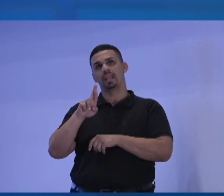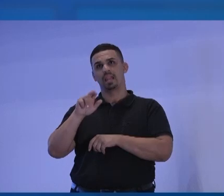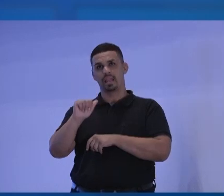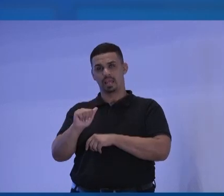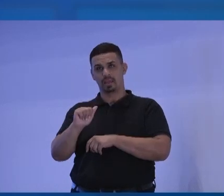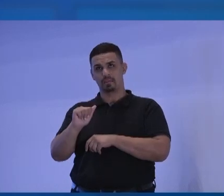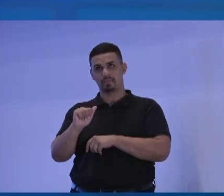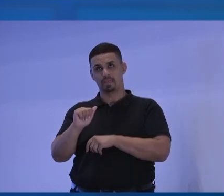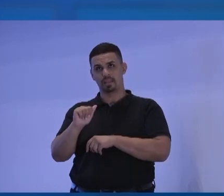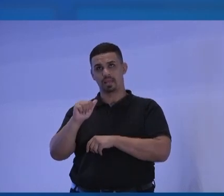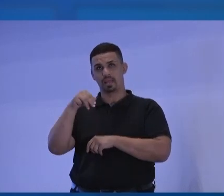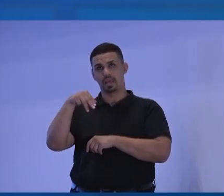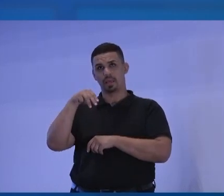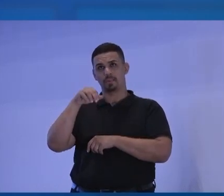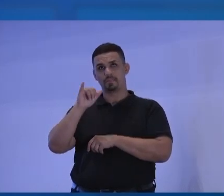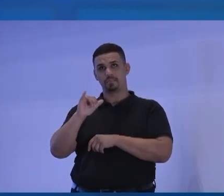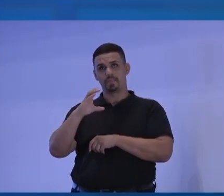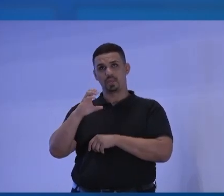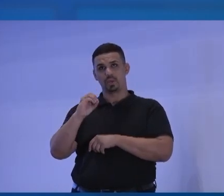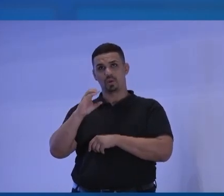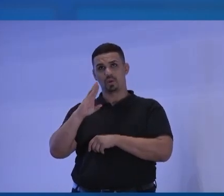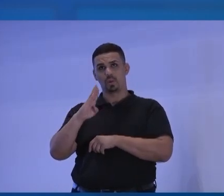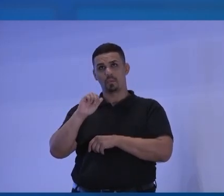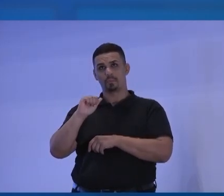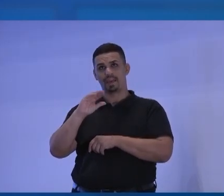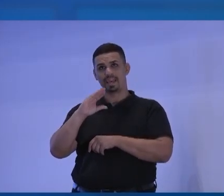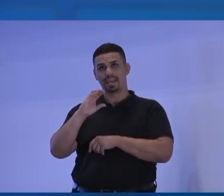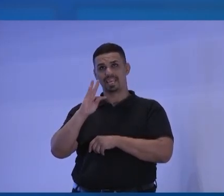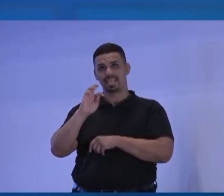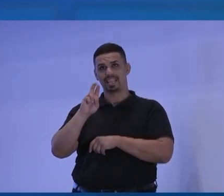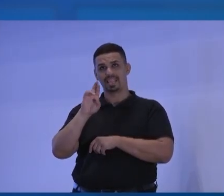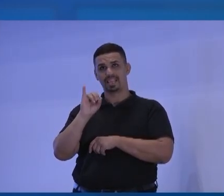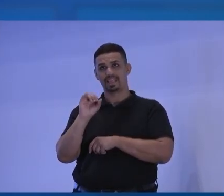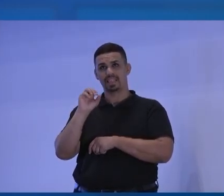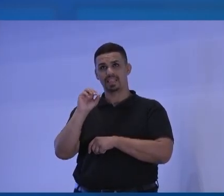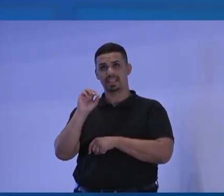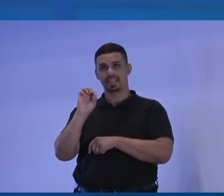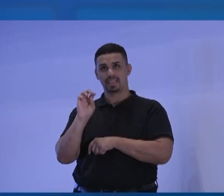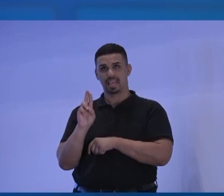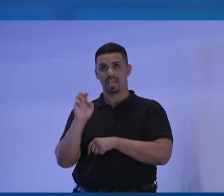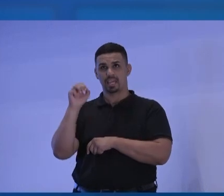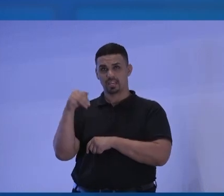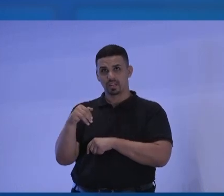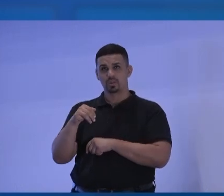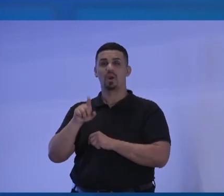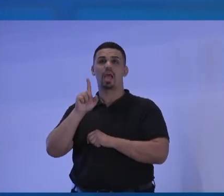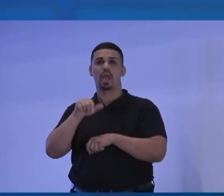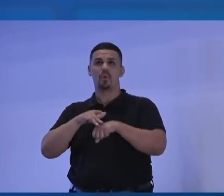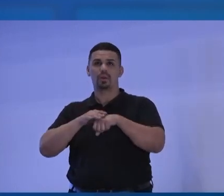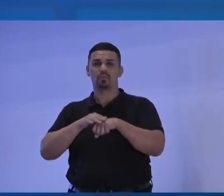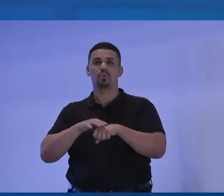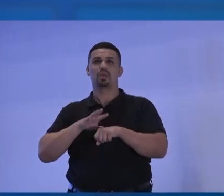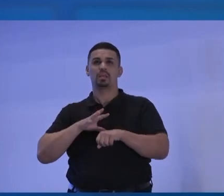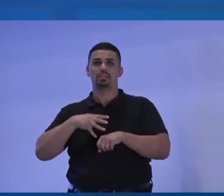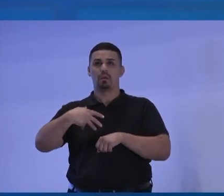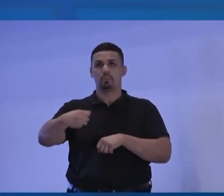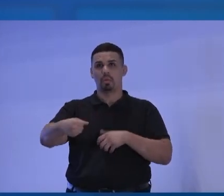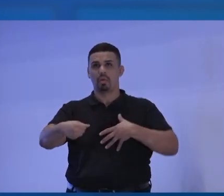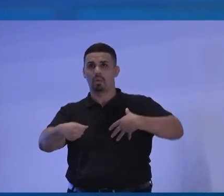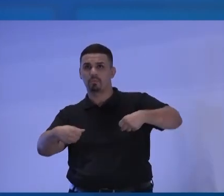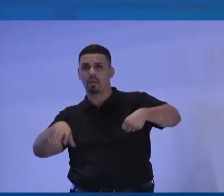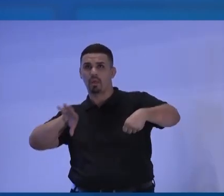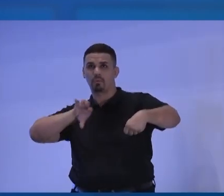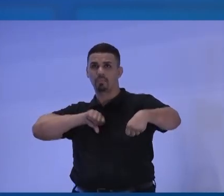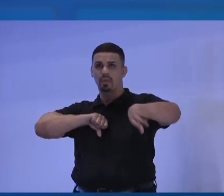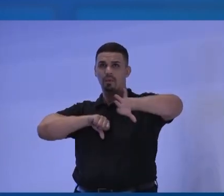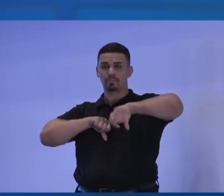que a doença, na verdade, era uma contaminação, era uma doença contagiosa. Então, teoricamente, deveria ter tirado o estigma de que era uma